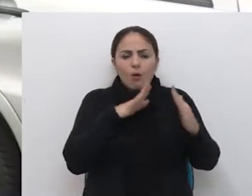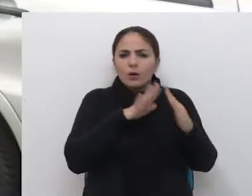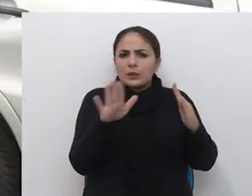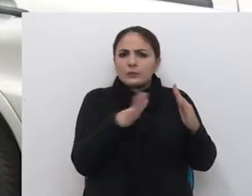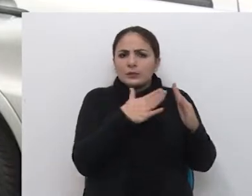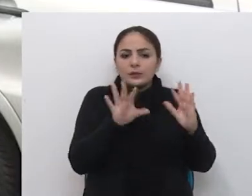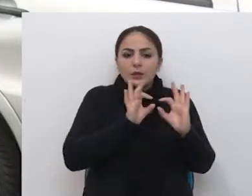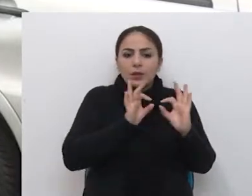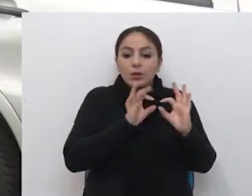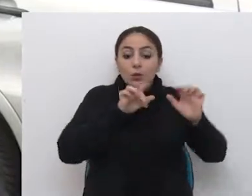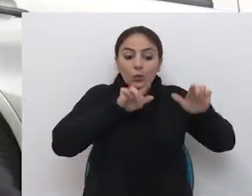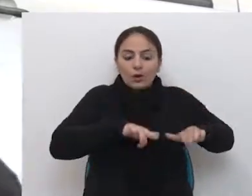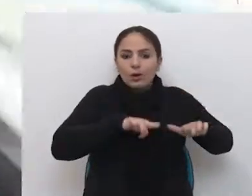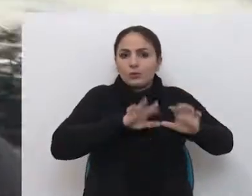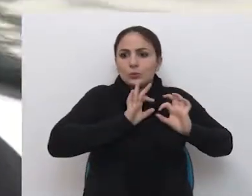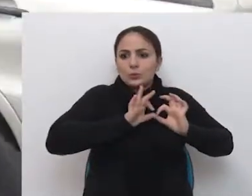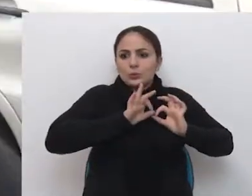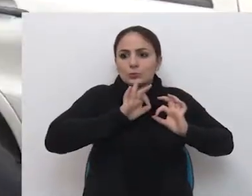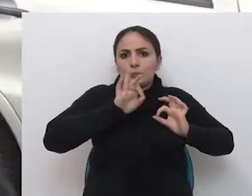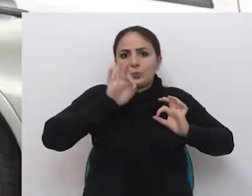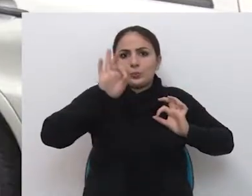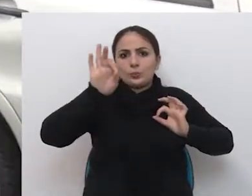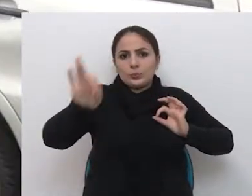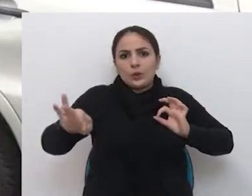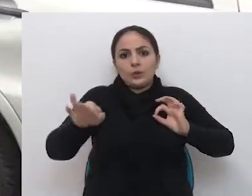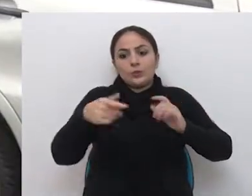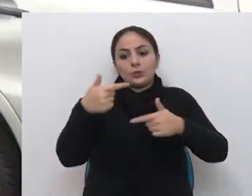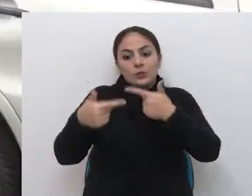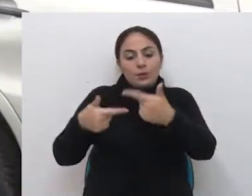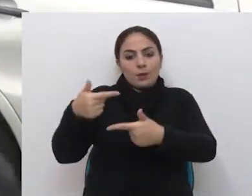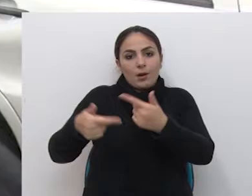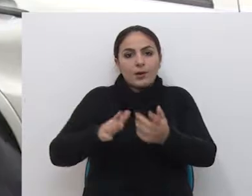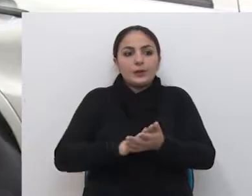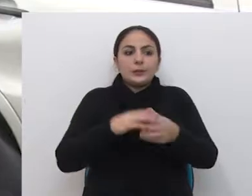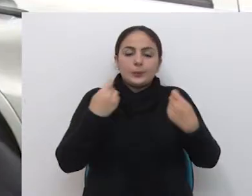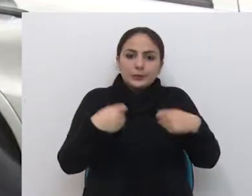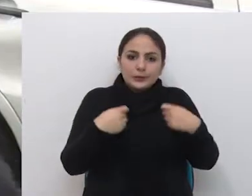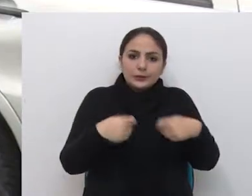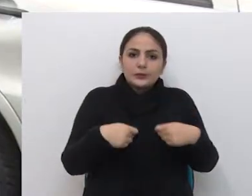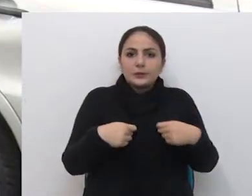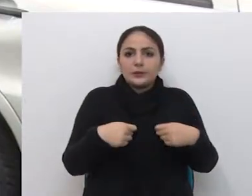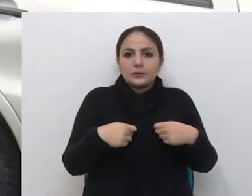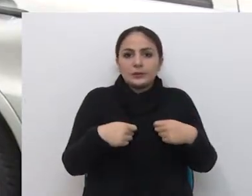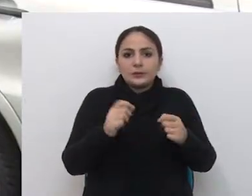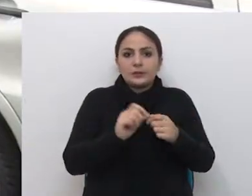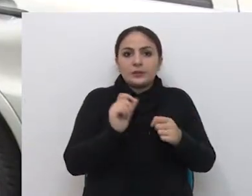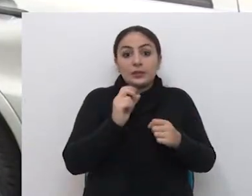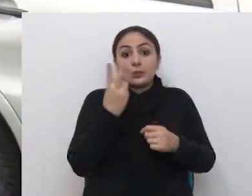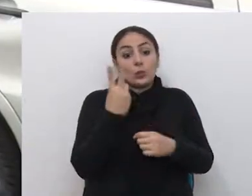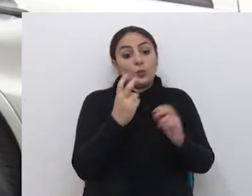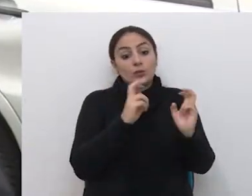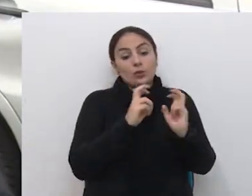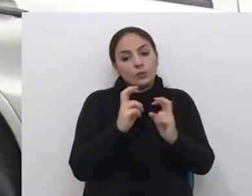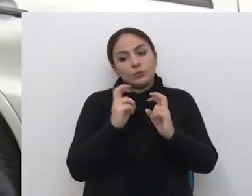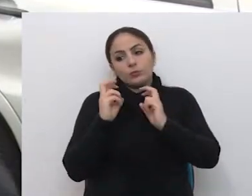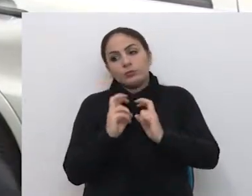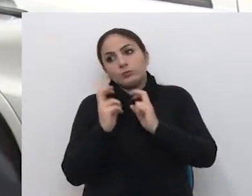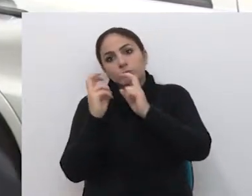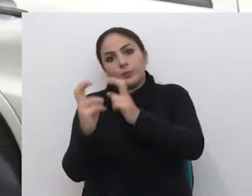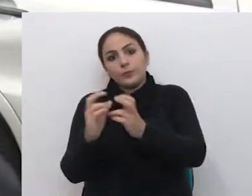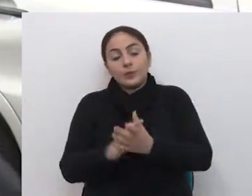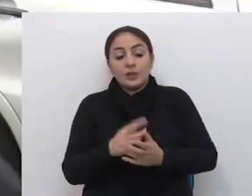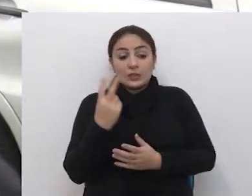moram às vezes em locais bem distantes, seus locais de trabalho, e tem que se deslocar com 2